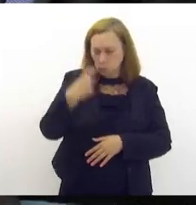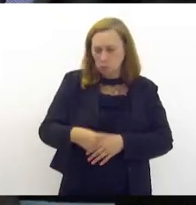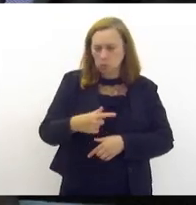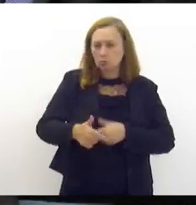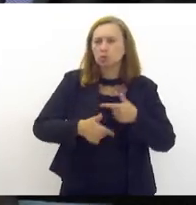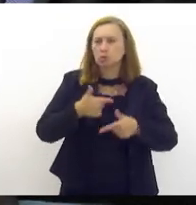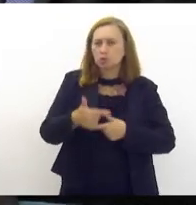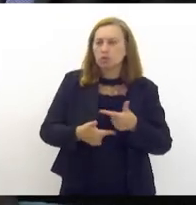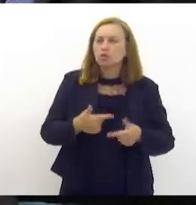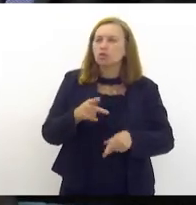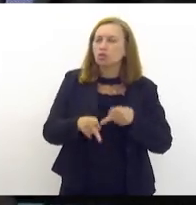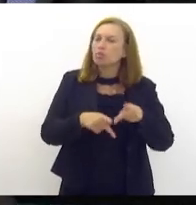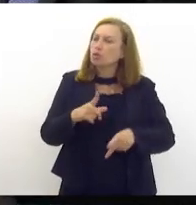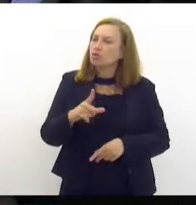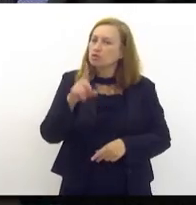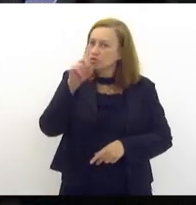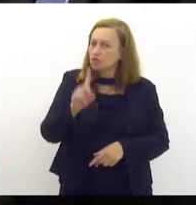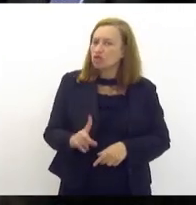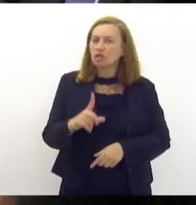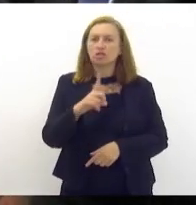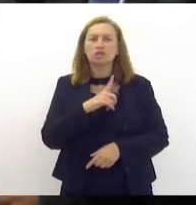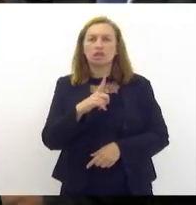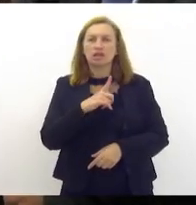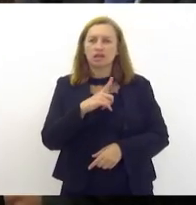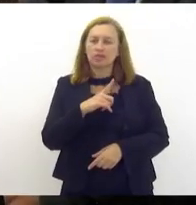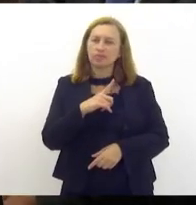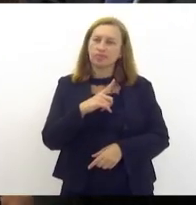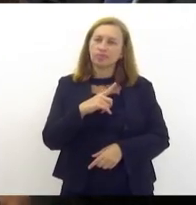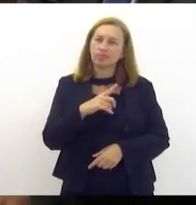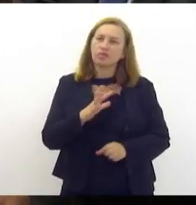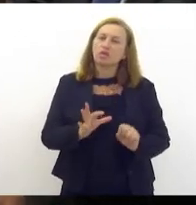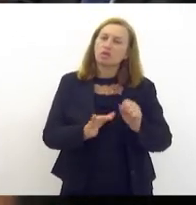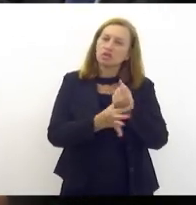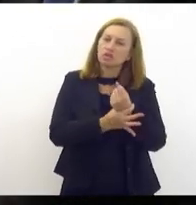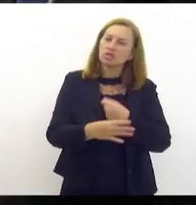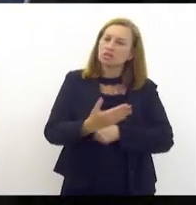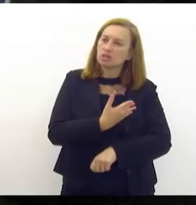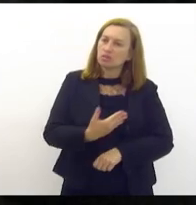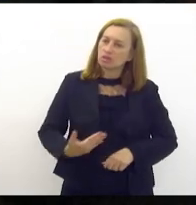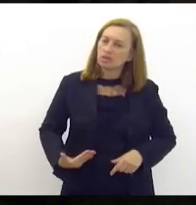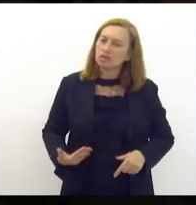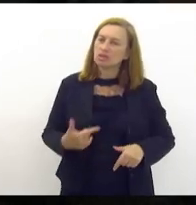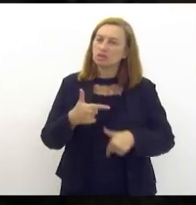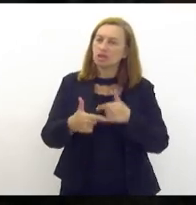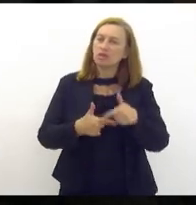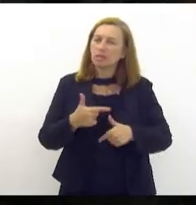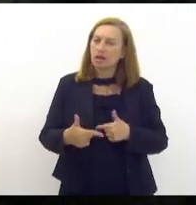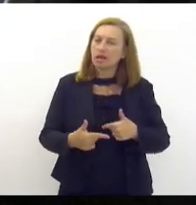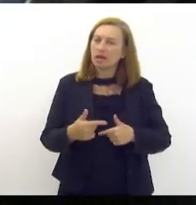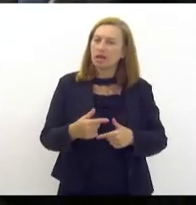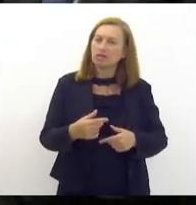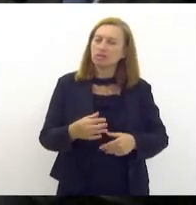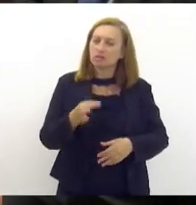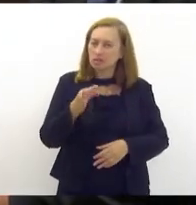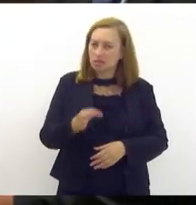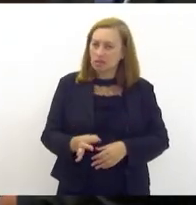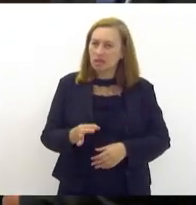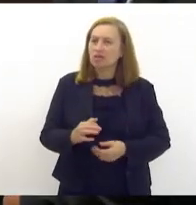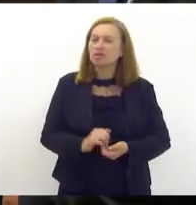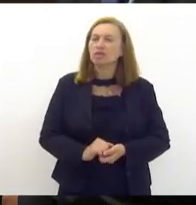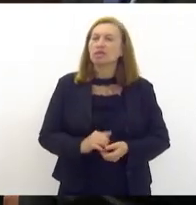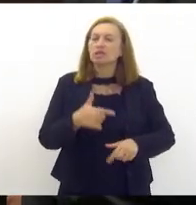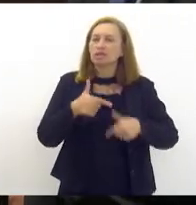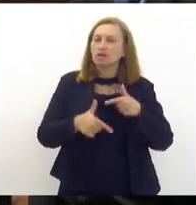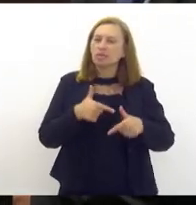que a população tenha os seus direitos cumpridos e os agentes os seus deveres. Nós temos trabalhado justamente para acabar